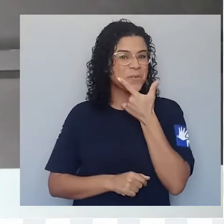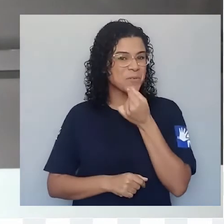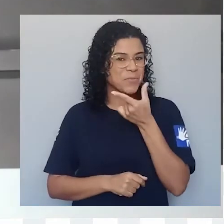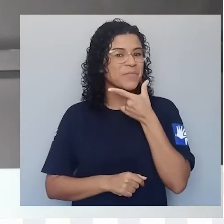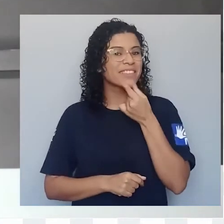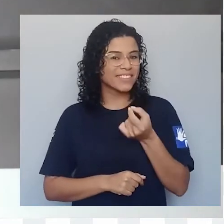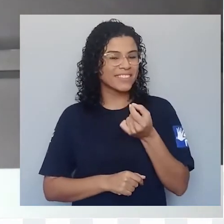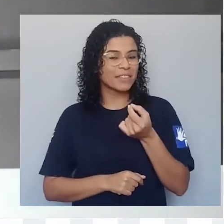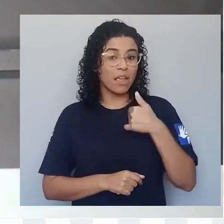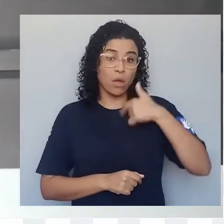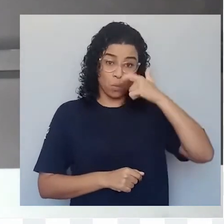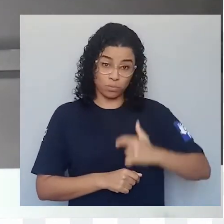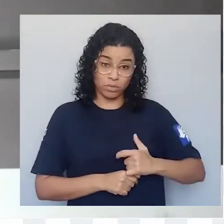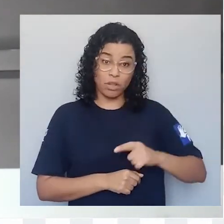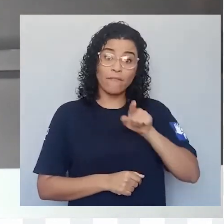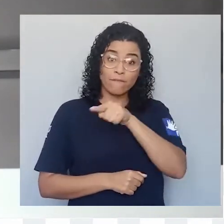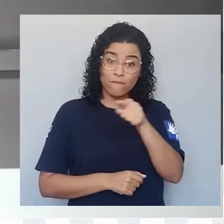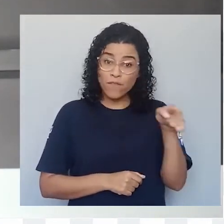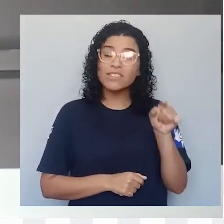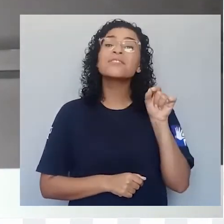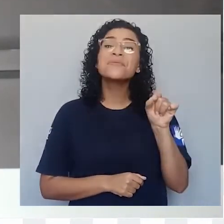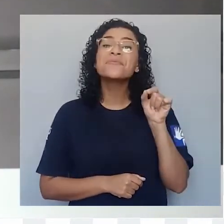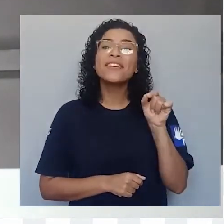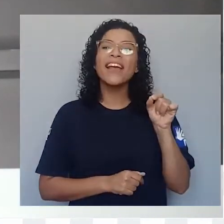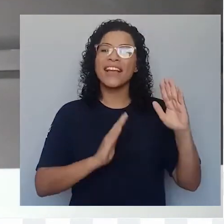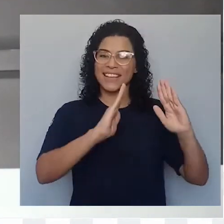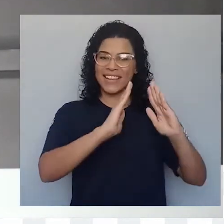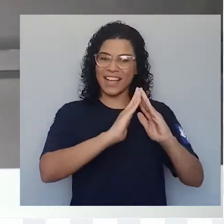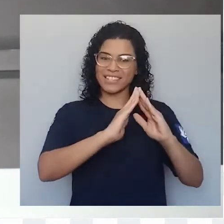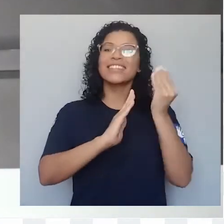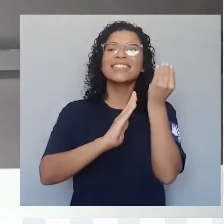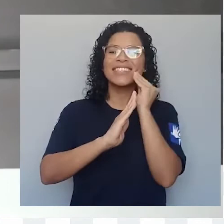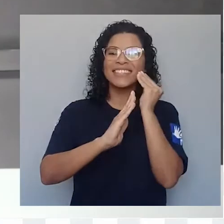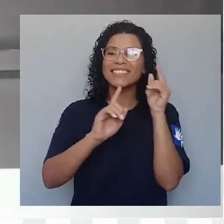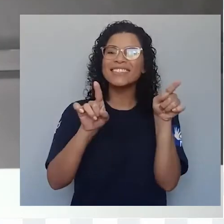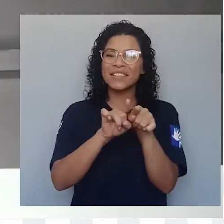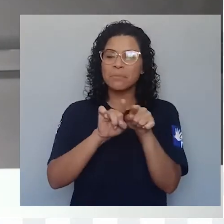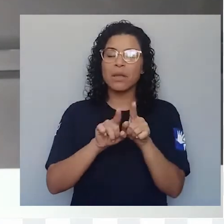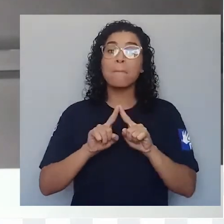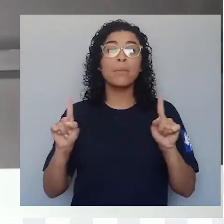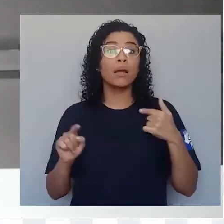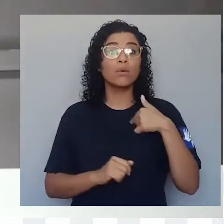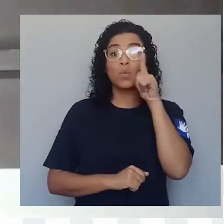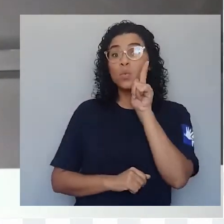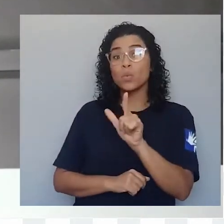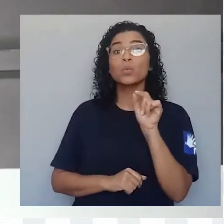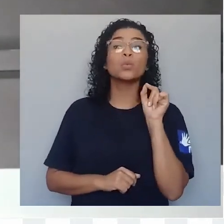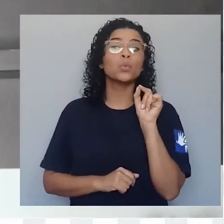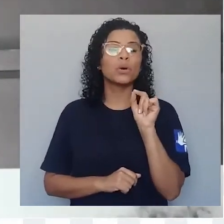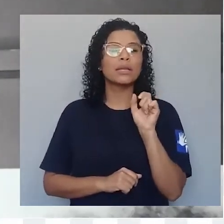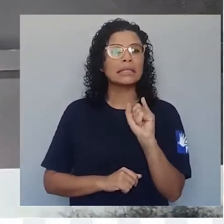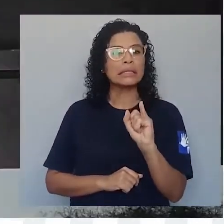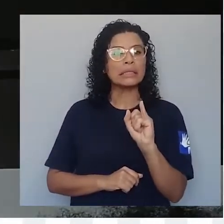casa, desenhe de cabeça para baixo. Mas eu só vou conseguir